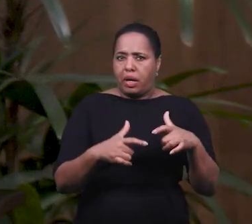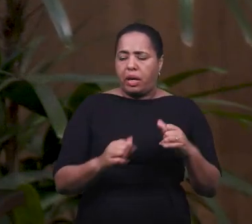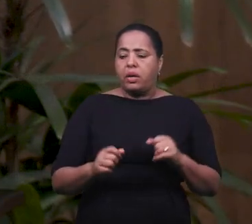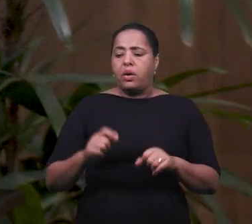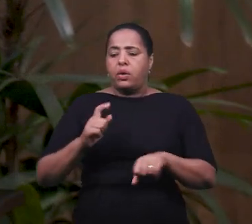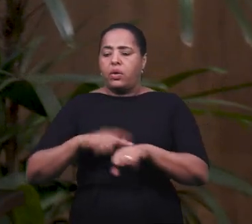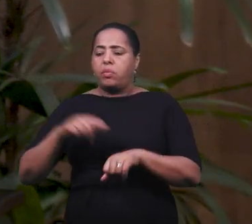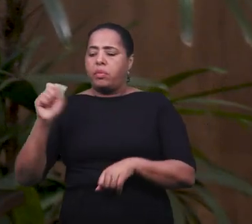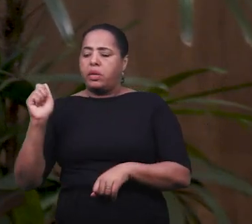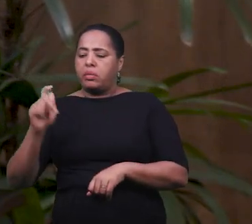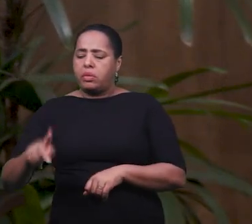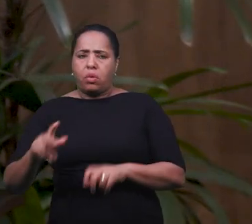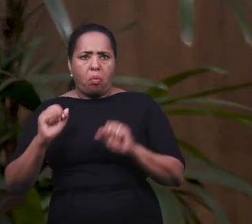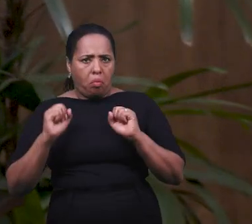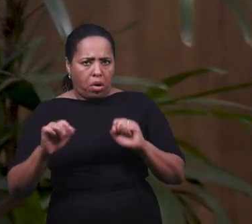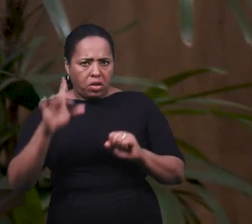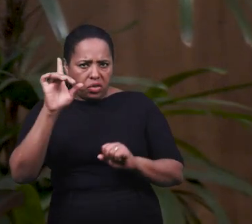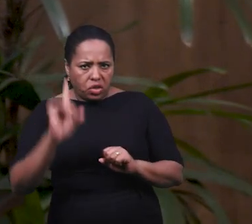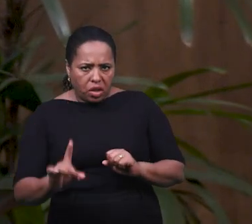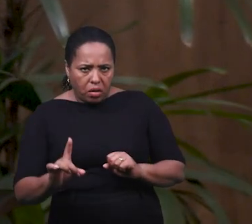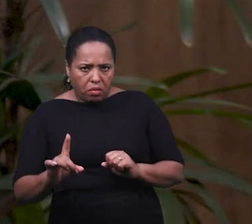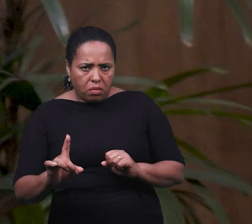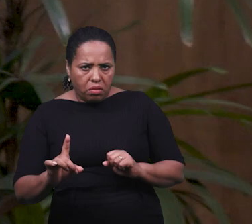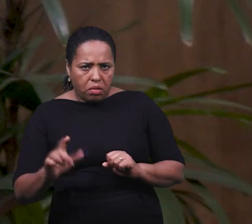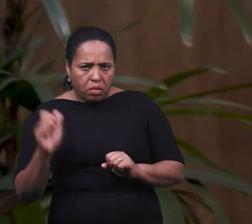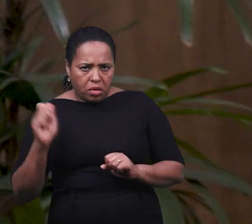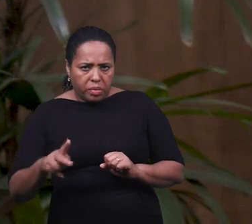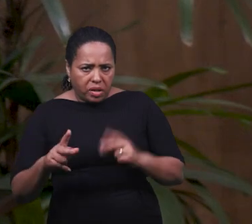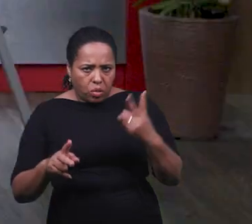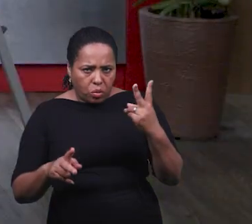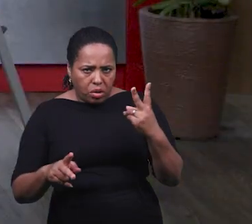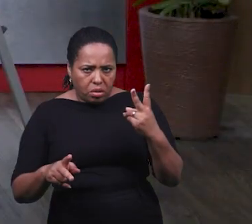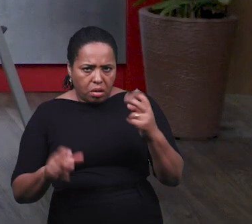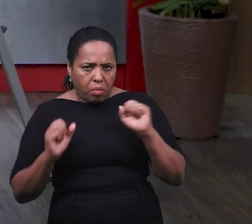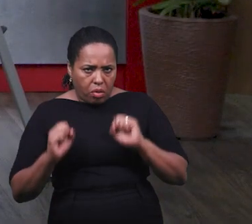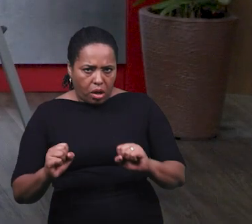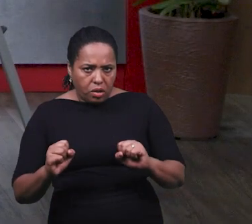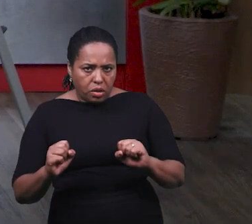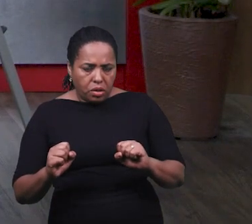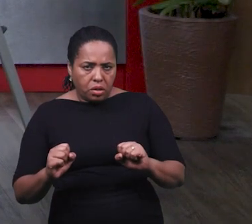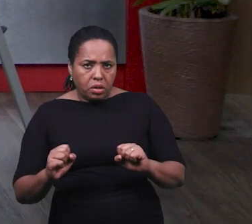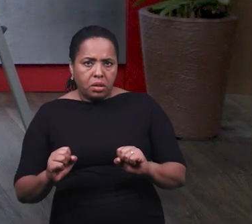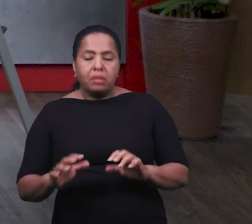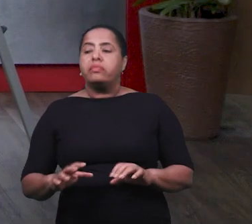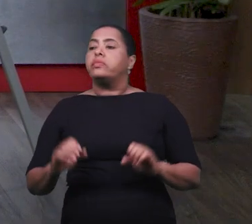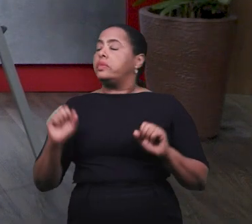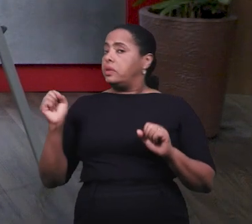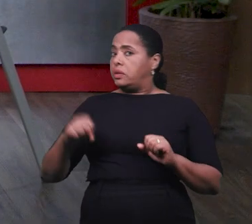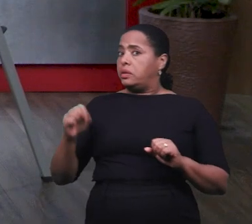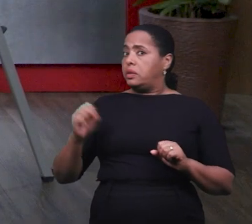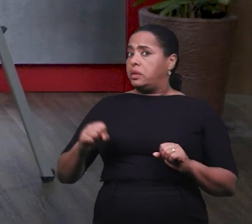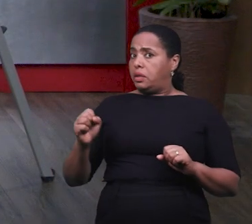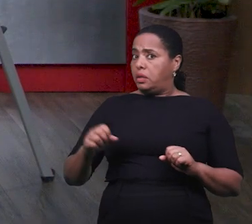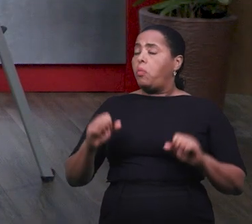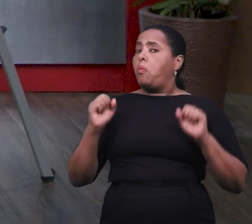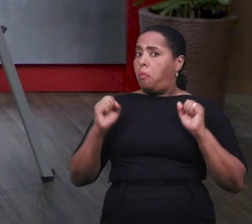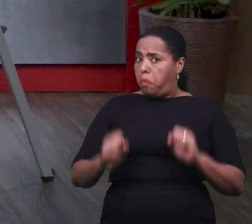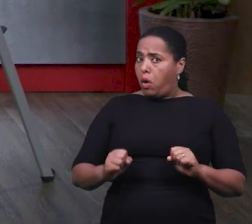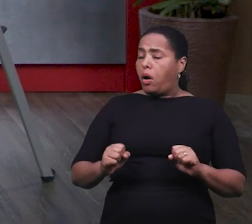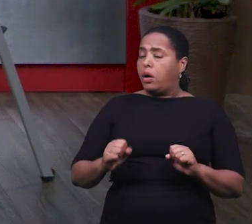se aposentar, ele pode ter esse direito de aposentadoria? 2? Ele pode ter direito porque a gente não está falando de período